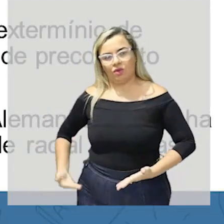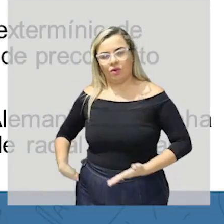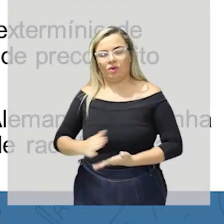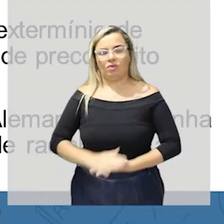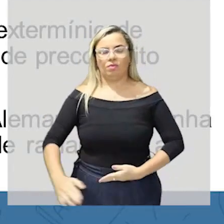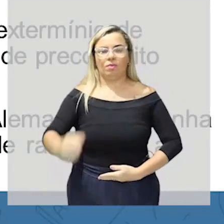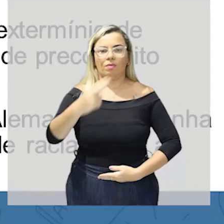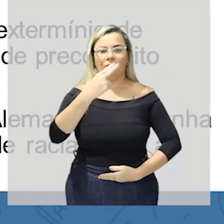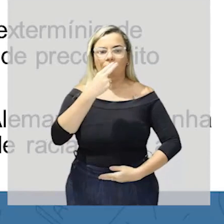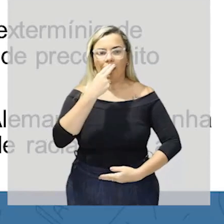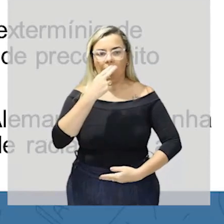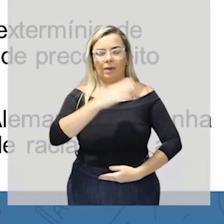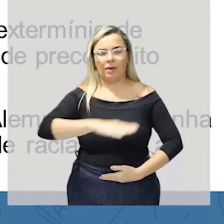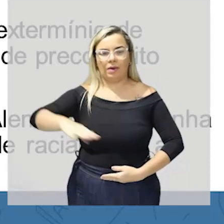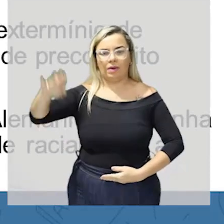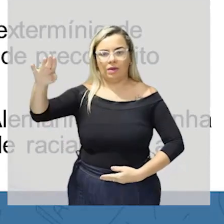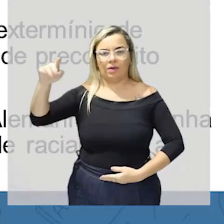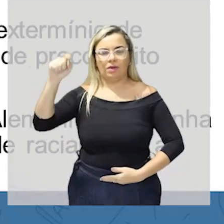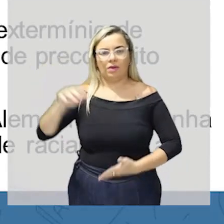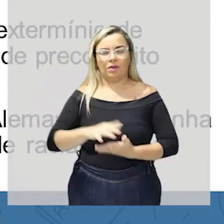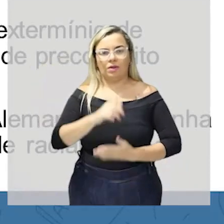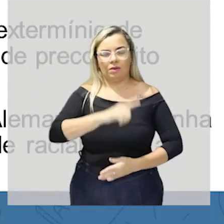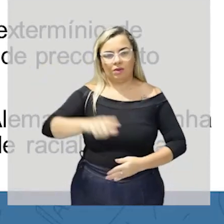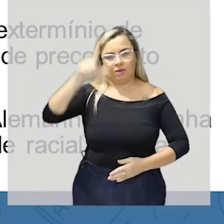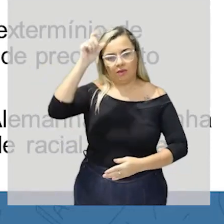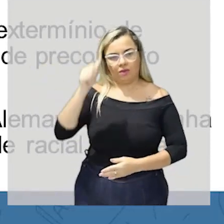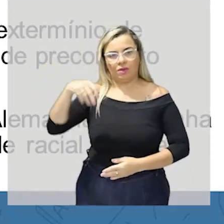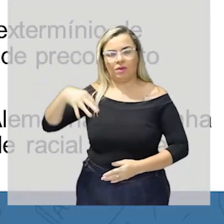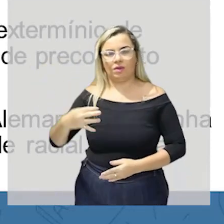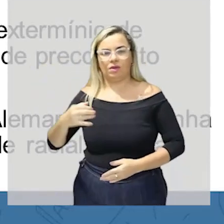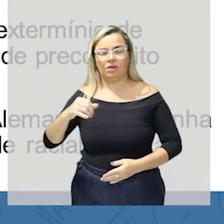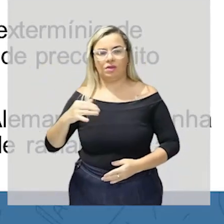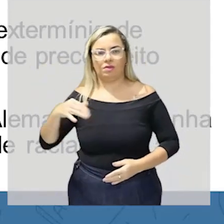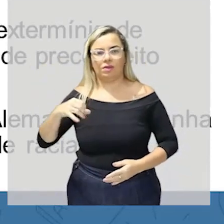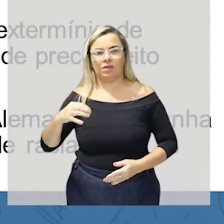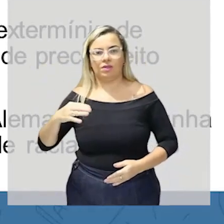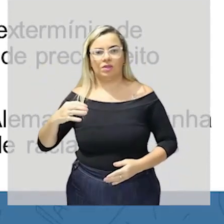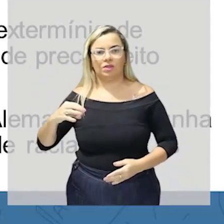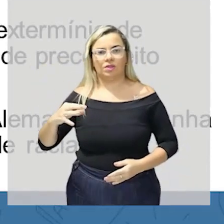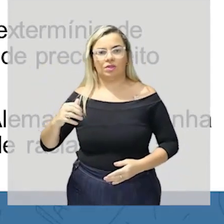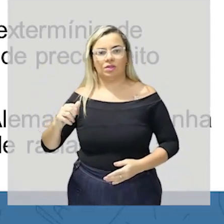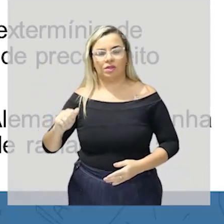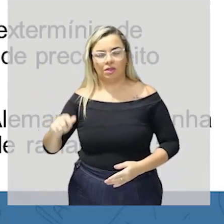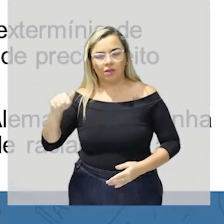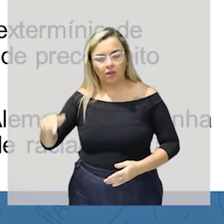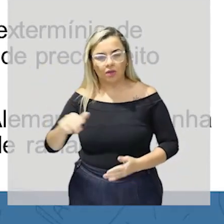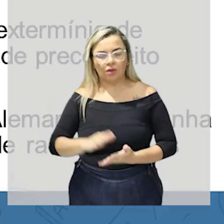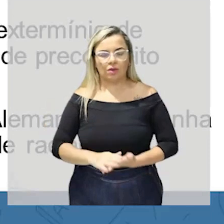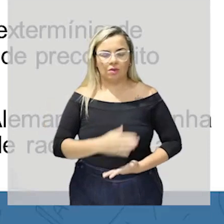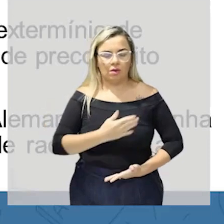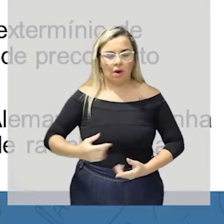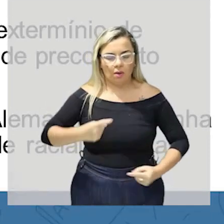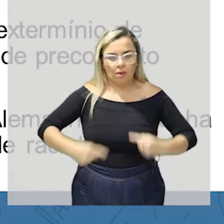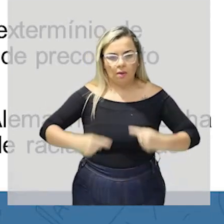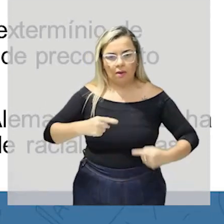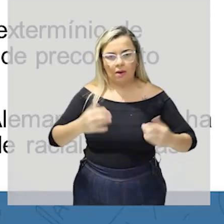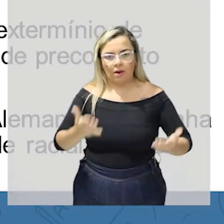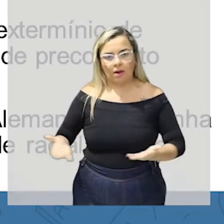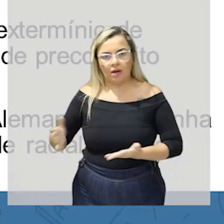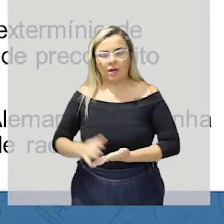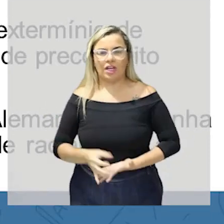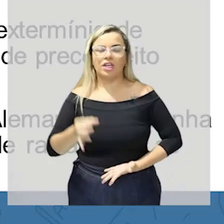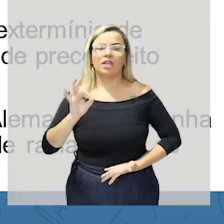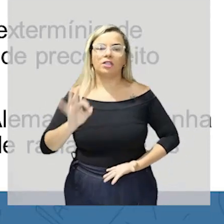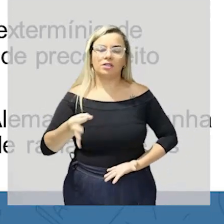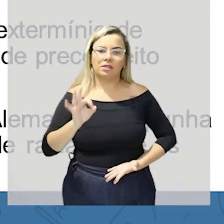que a Alemanha nazista assume o antissemitismo como política de Estado, no governo de Hitler, é correto afirmar, olha